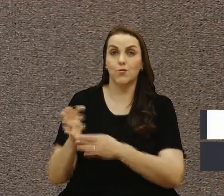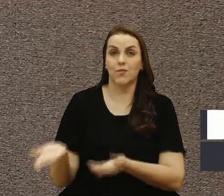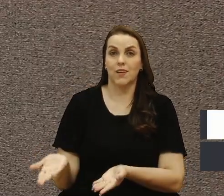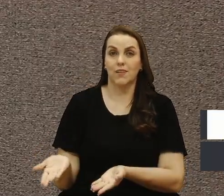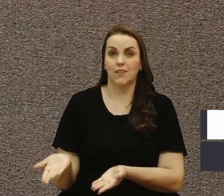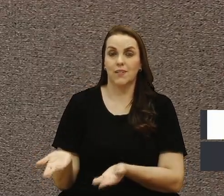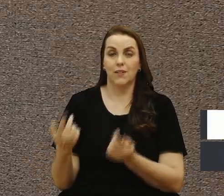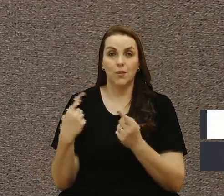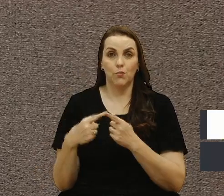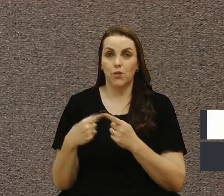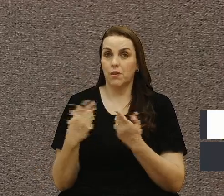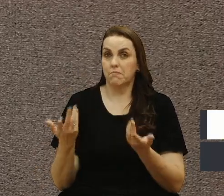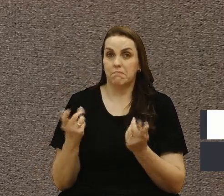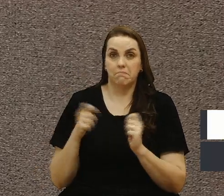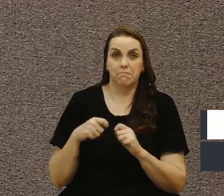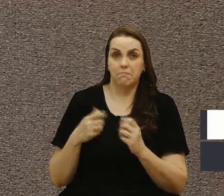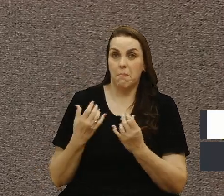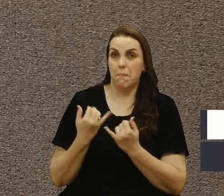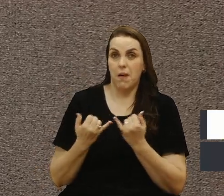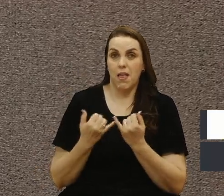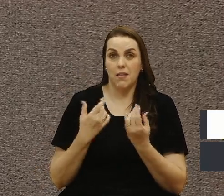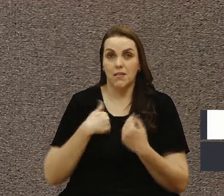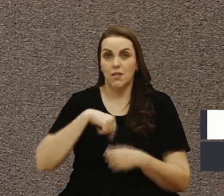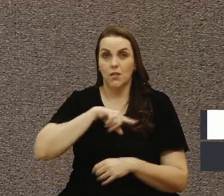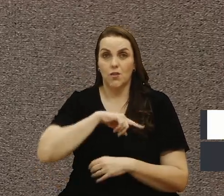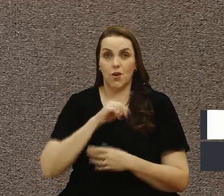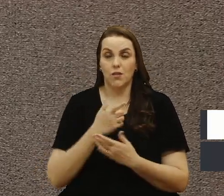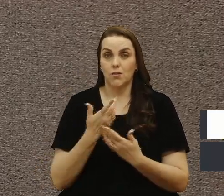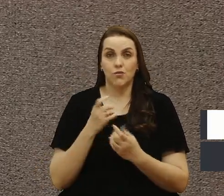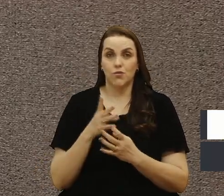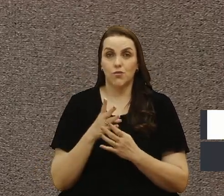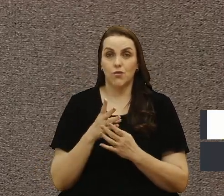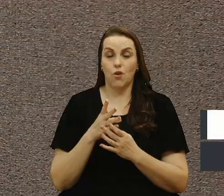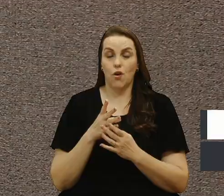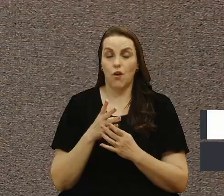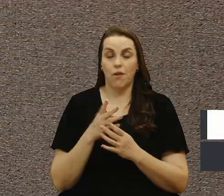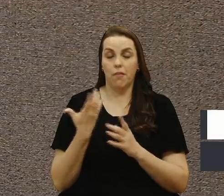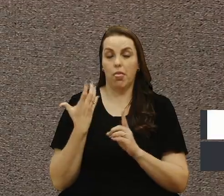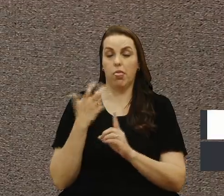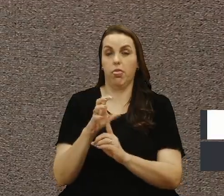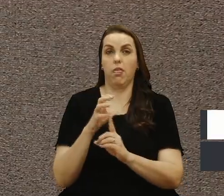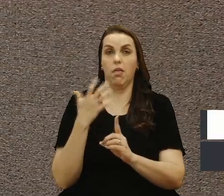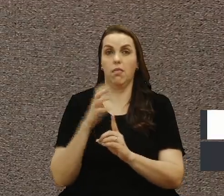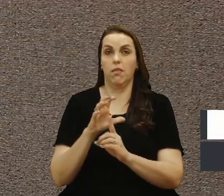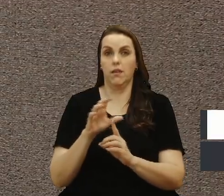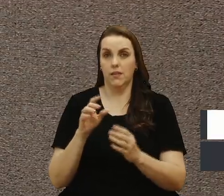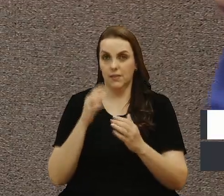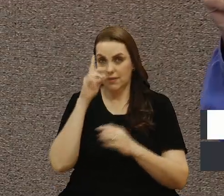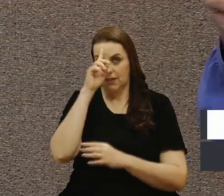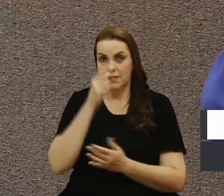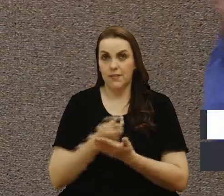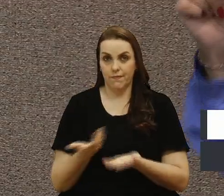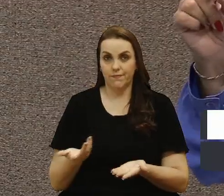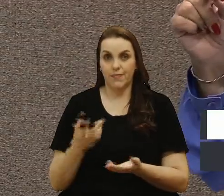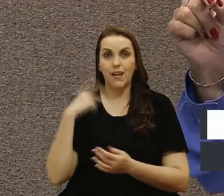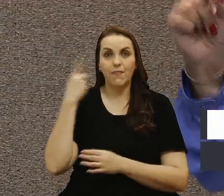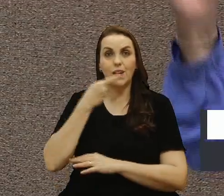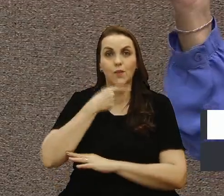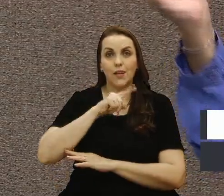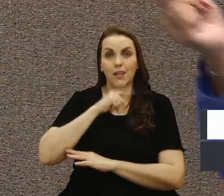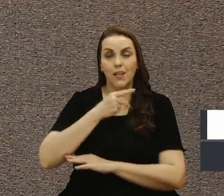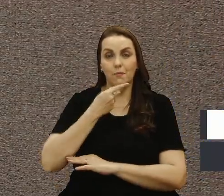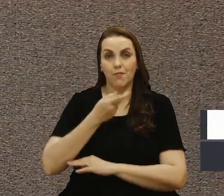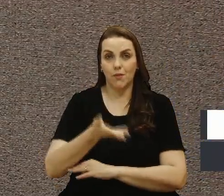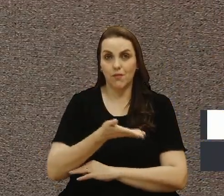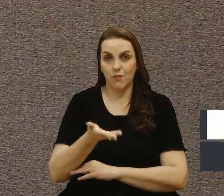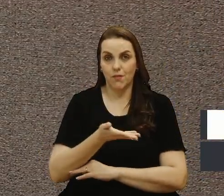senão pode parecer que a gente está só querendo bater numa decisão. E aí, quando o vereador Caleb falou agora de algo que tinha sido dito